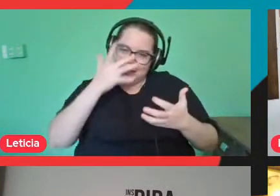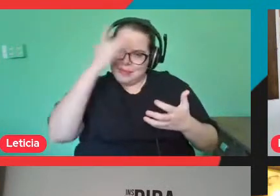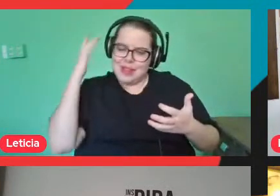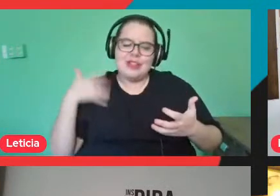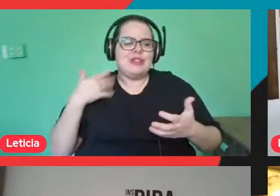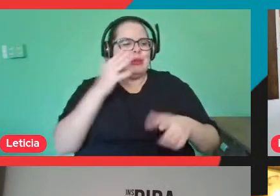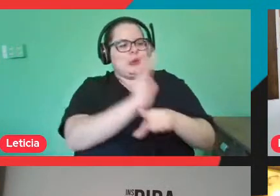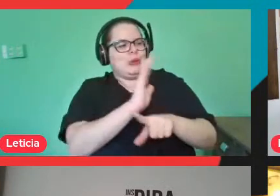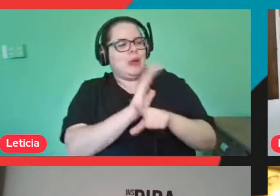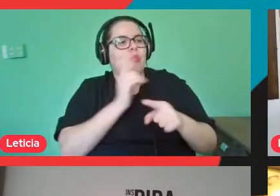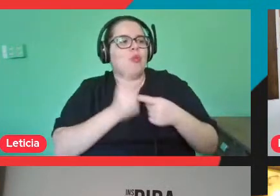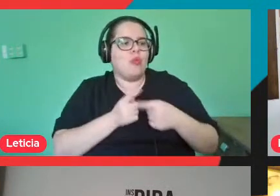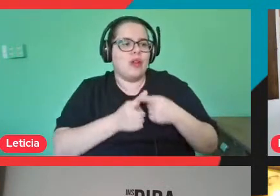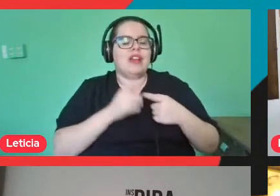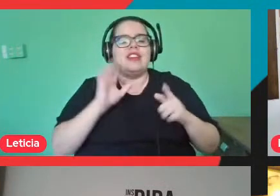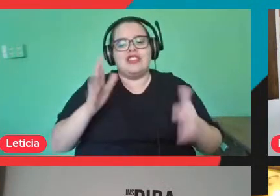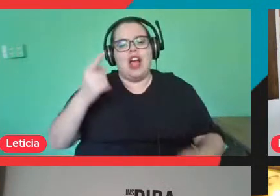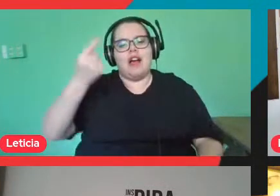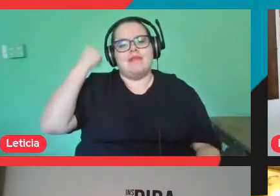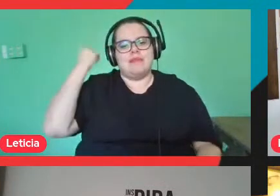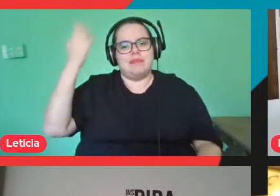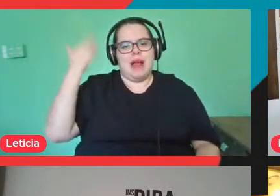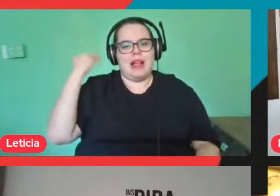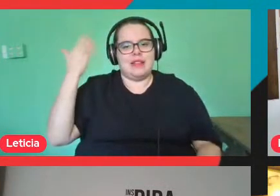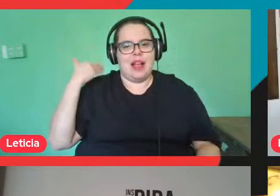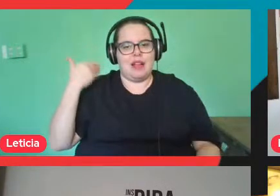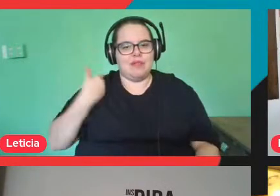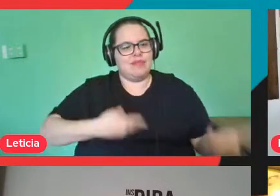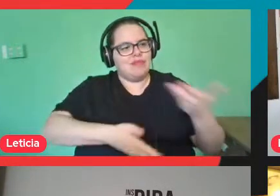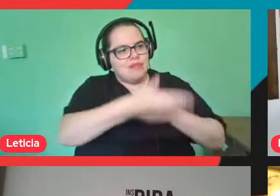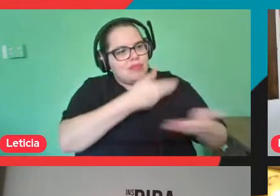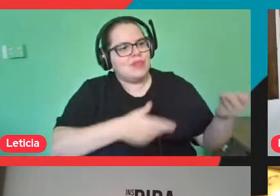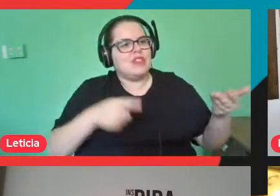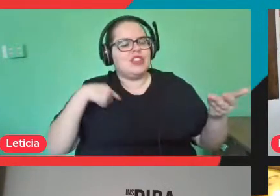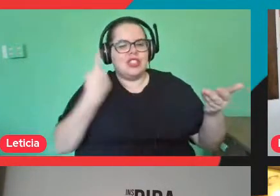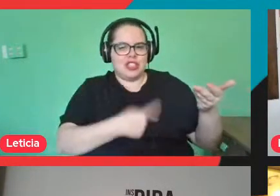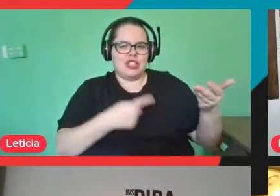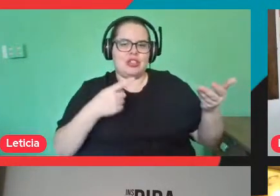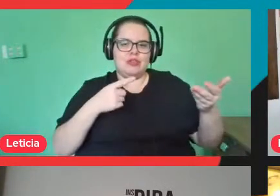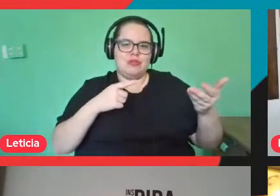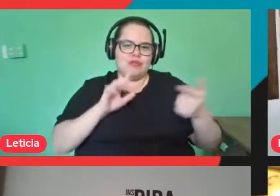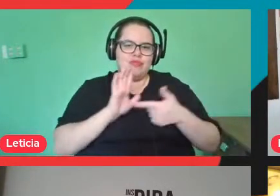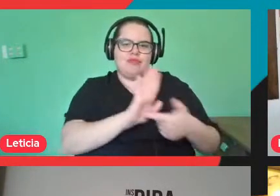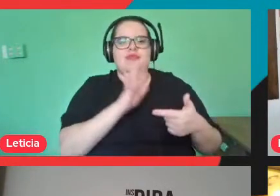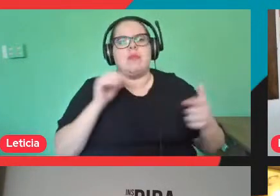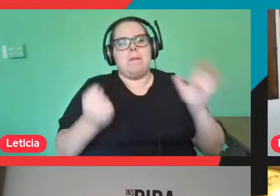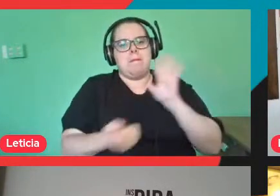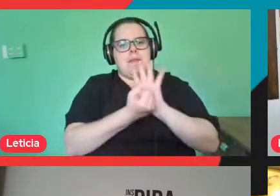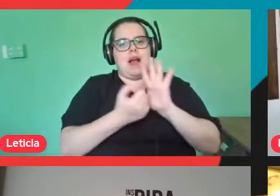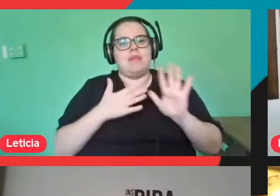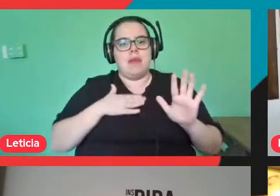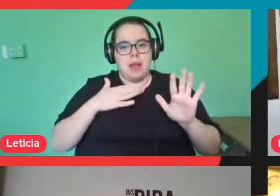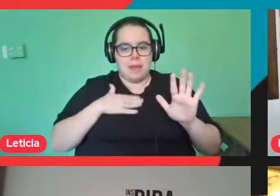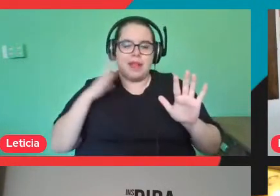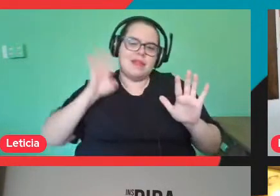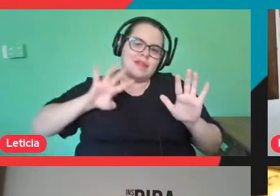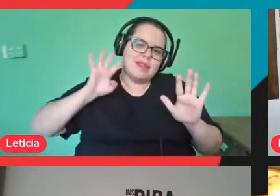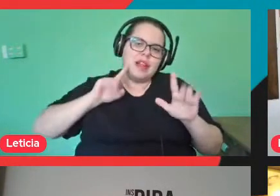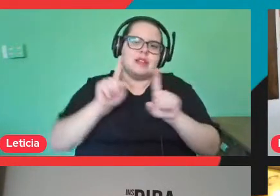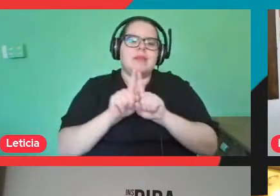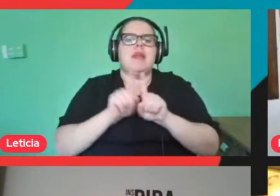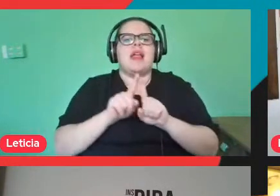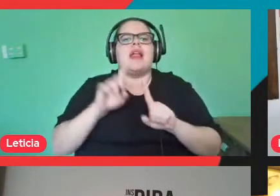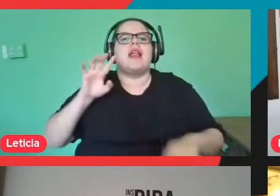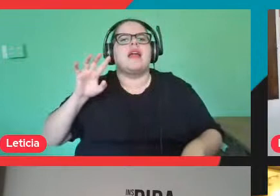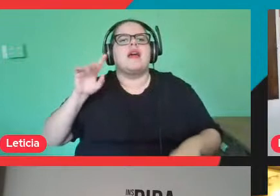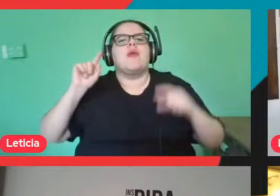mão, porque um dia já estenderam para mim e eu acho que a gente precisa movimentar essa corrente. Então, para mim é bem bacana, no sentido de